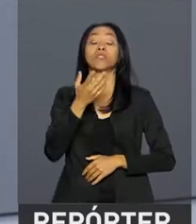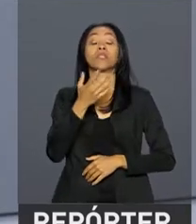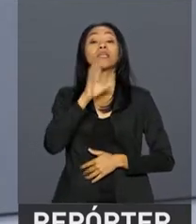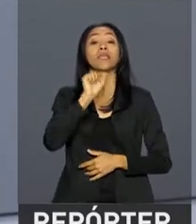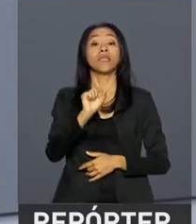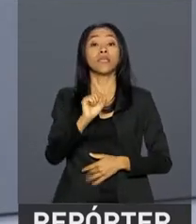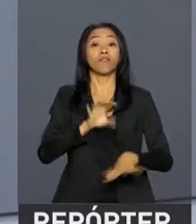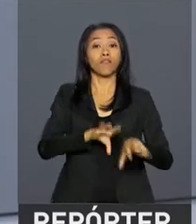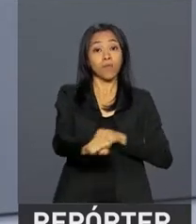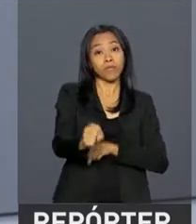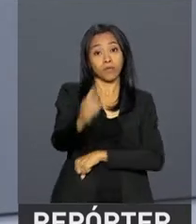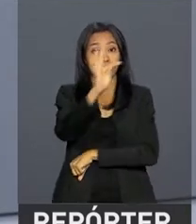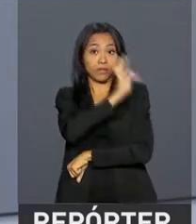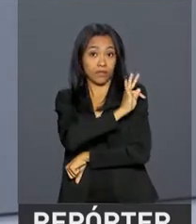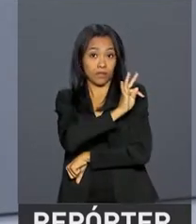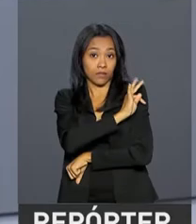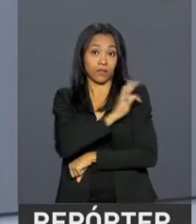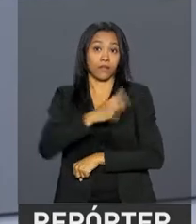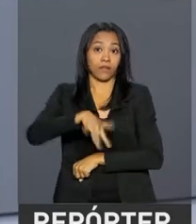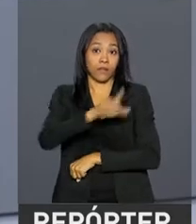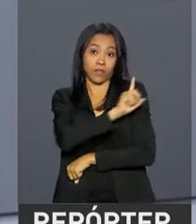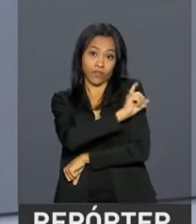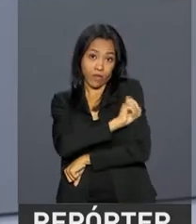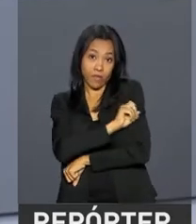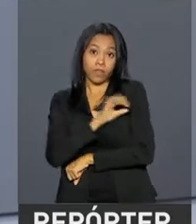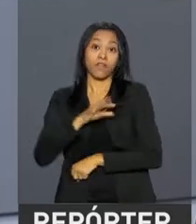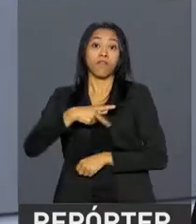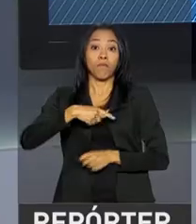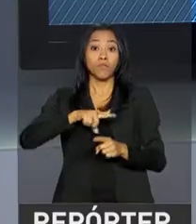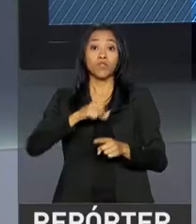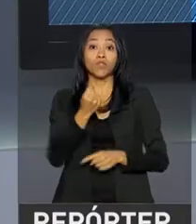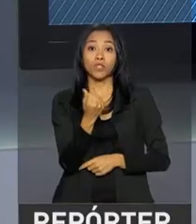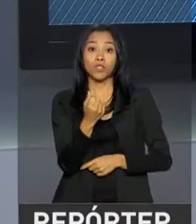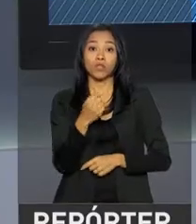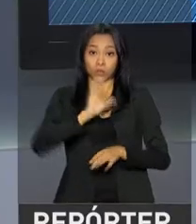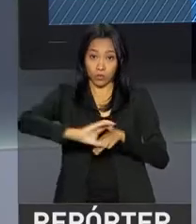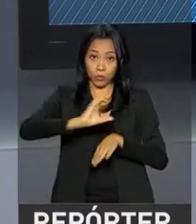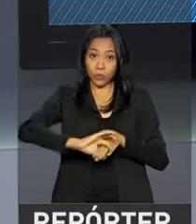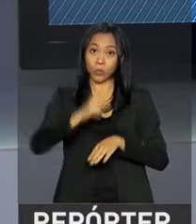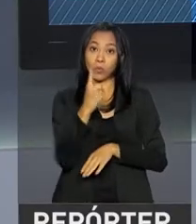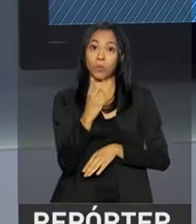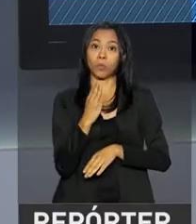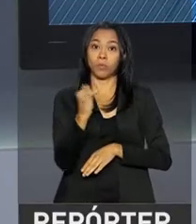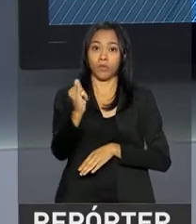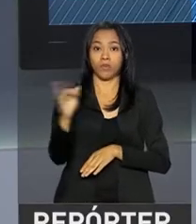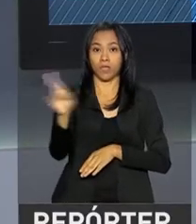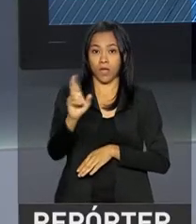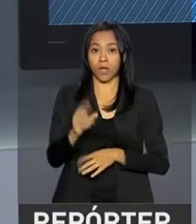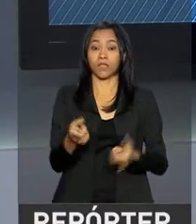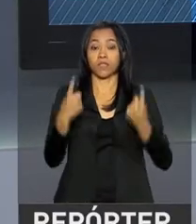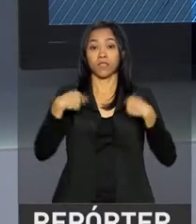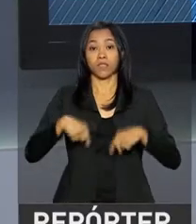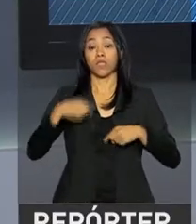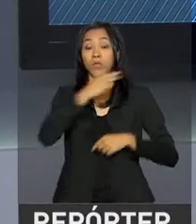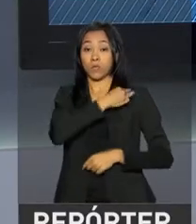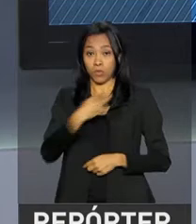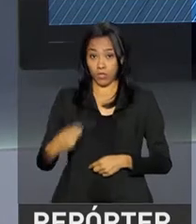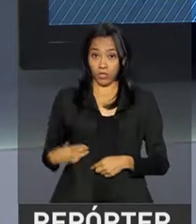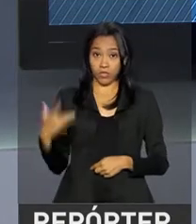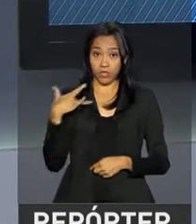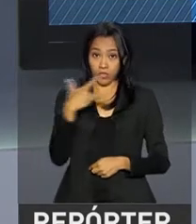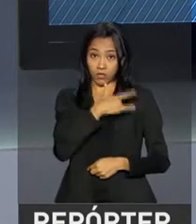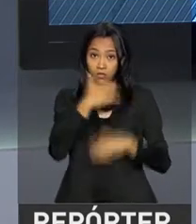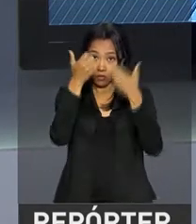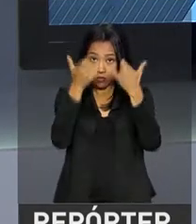enfermagem. O investimento nesses cursos será de mais de R$1 bilhão. Segundo o ministro da Saúde, Ricardo Barros, com essa